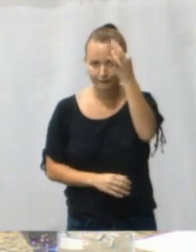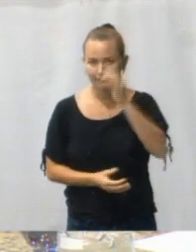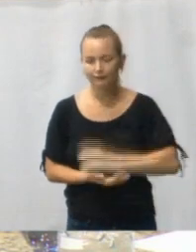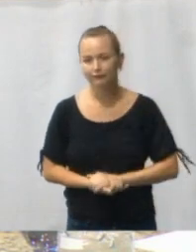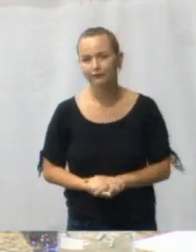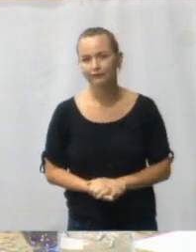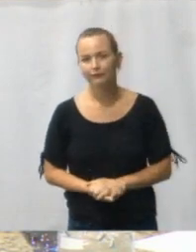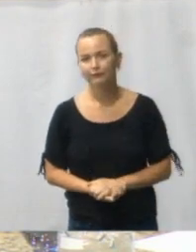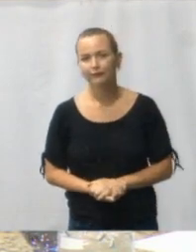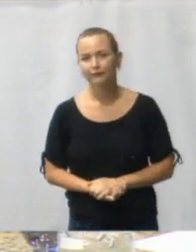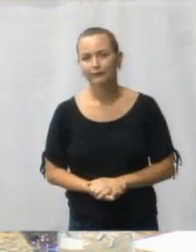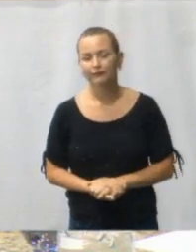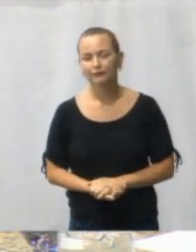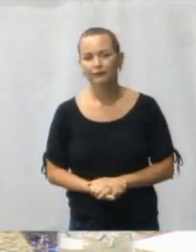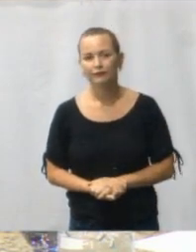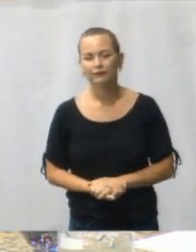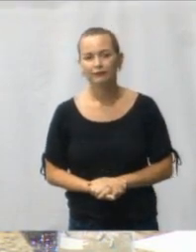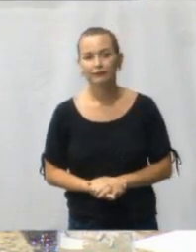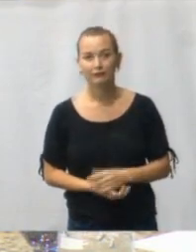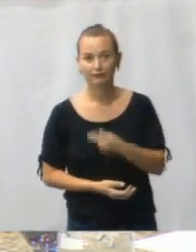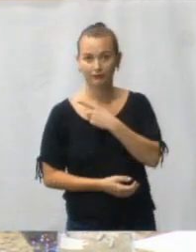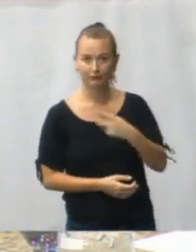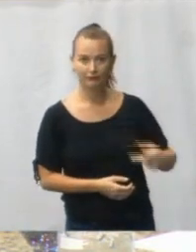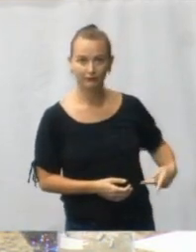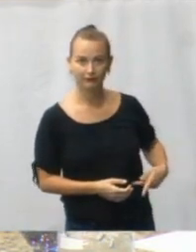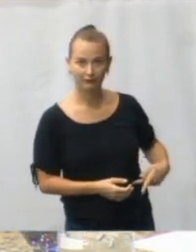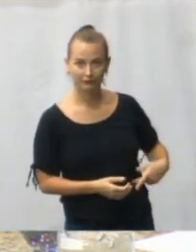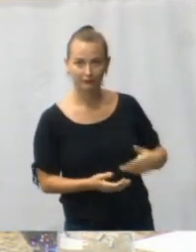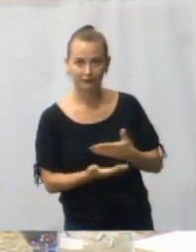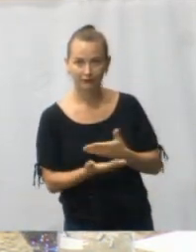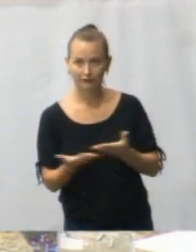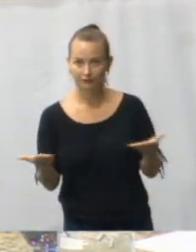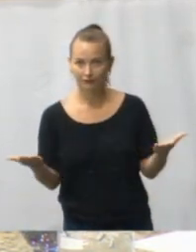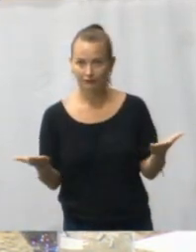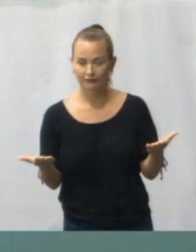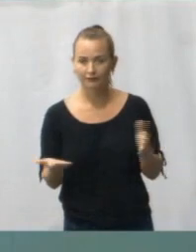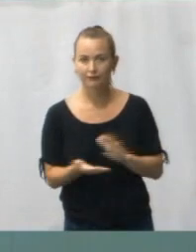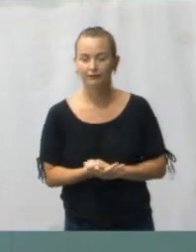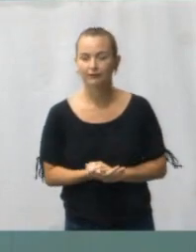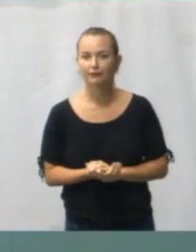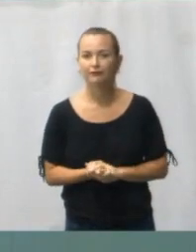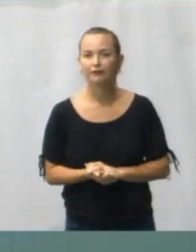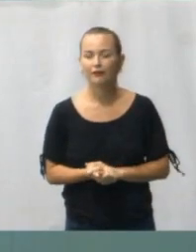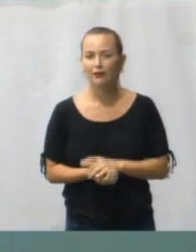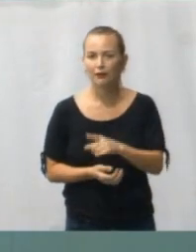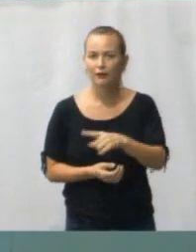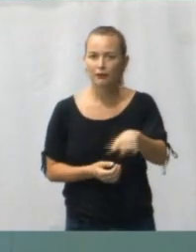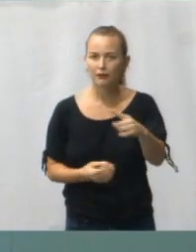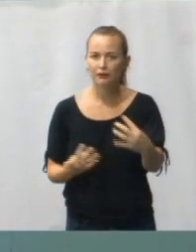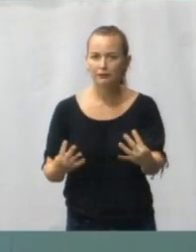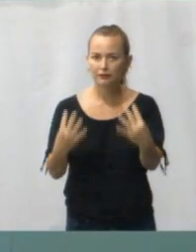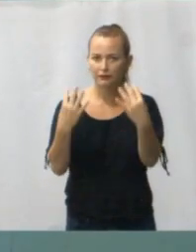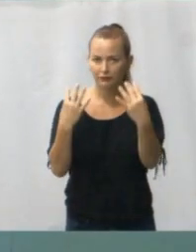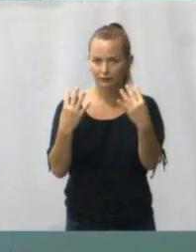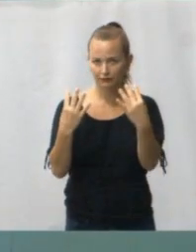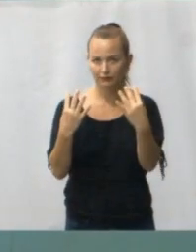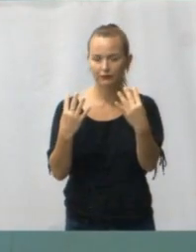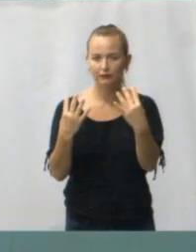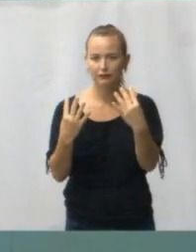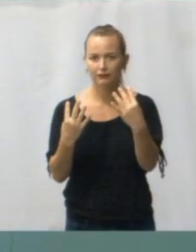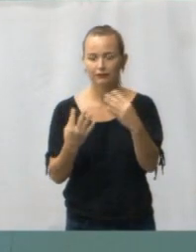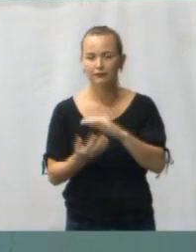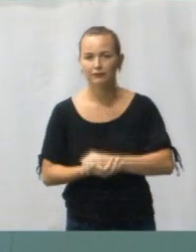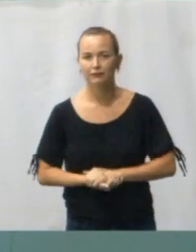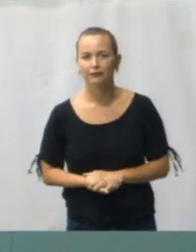Senhor presidente, nobres pares desta casa, senhoras e senhores que nos assistem aí no TV, no Face, no Instagram,